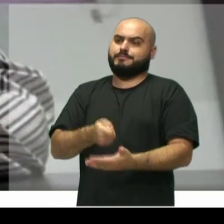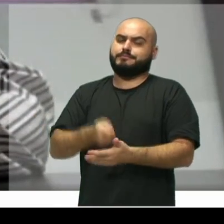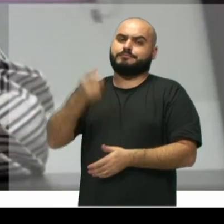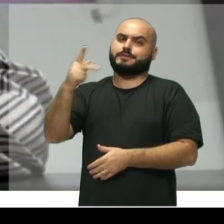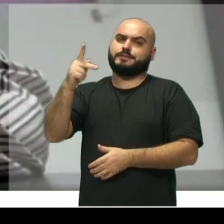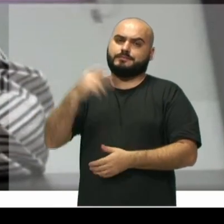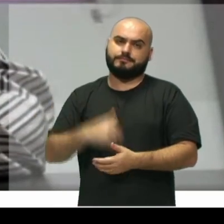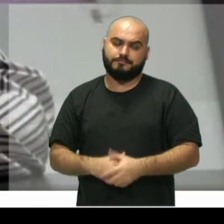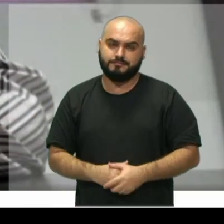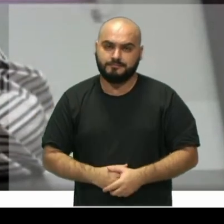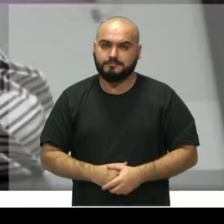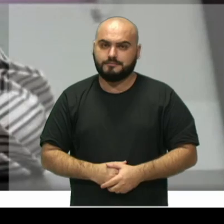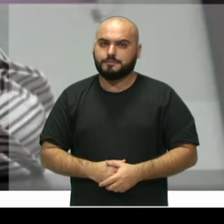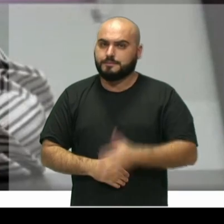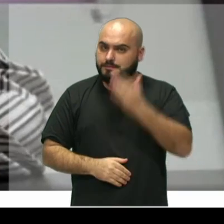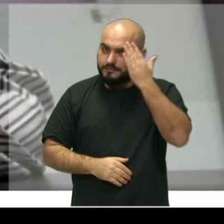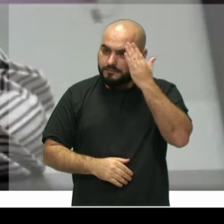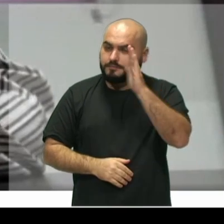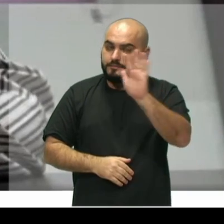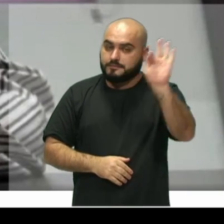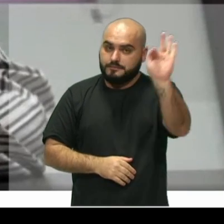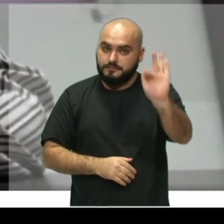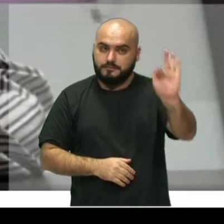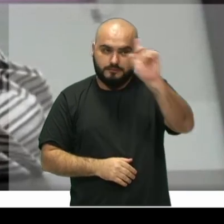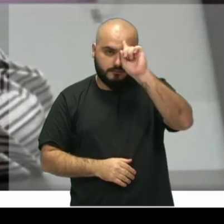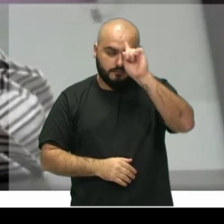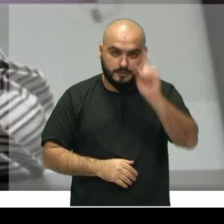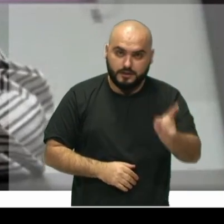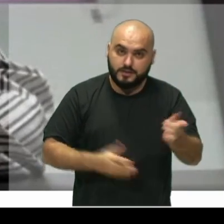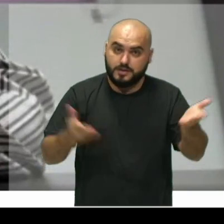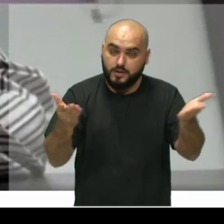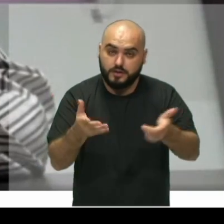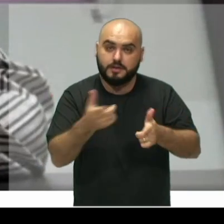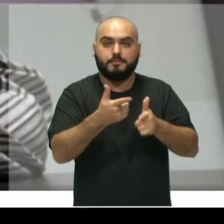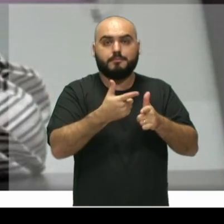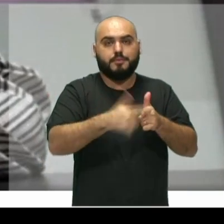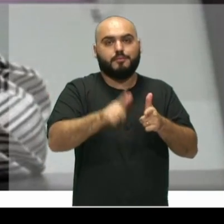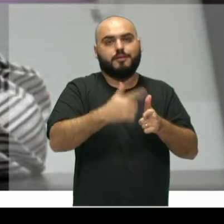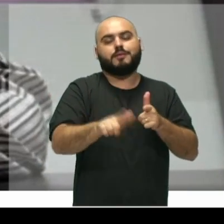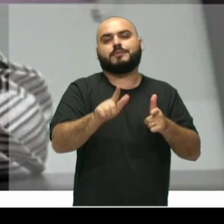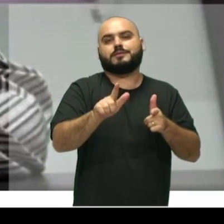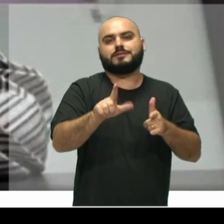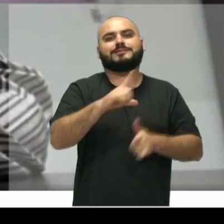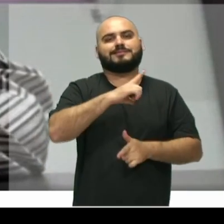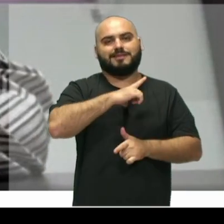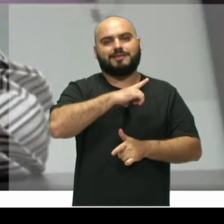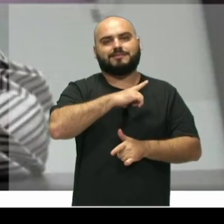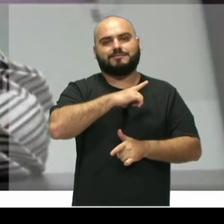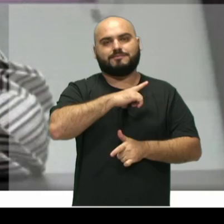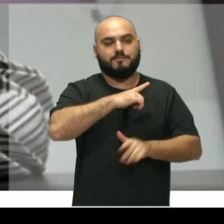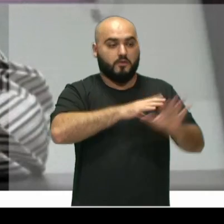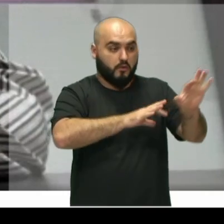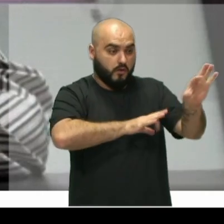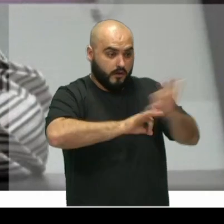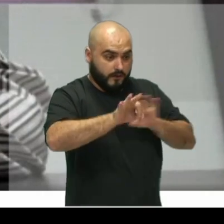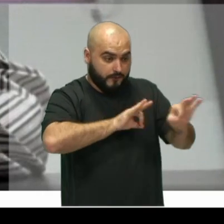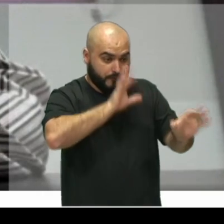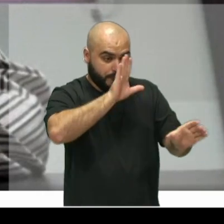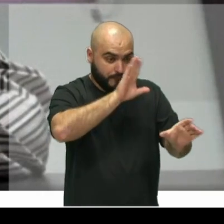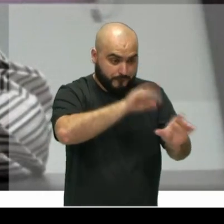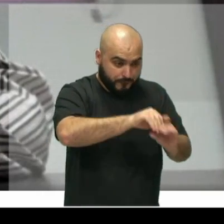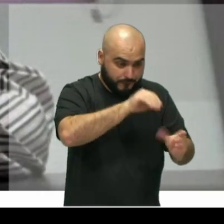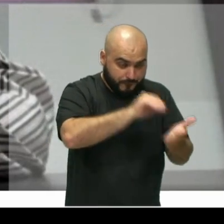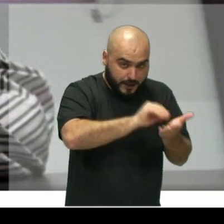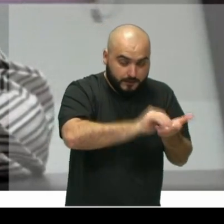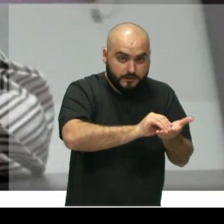é regida pela legislação federal, e hoje a gente está com esse problema, para além da organização, ter disponíveis os insumos para produzir